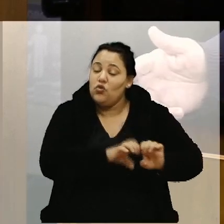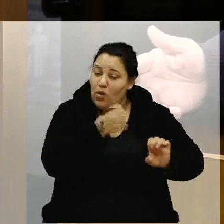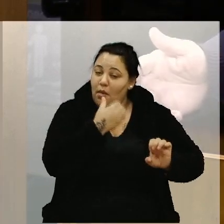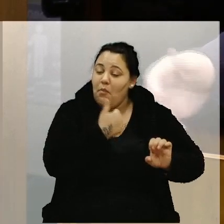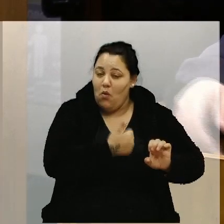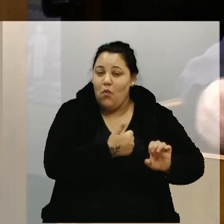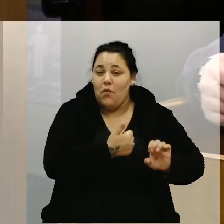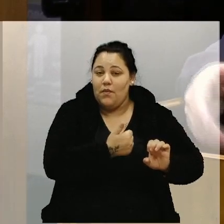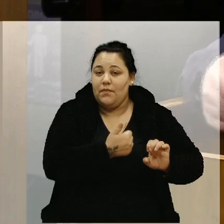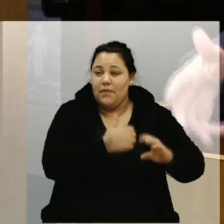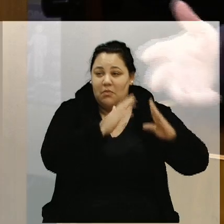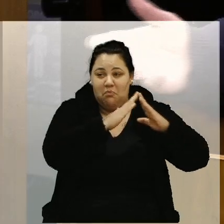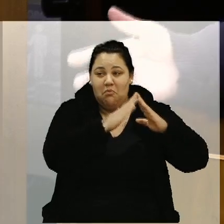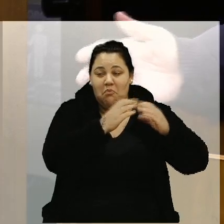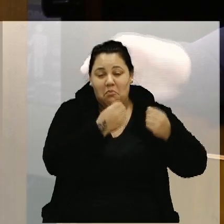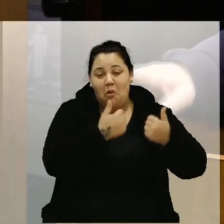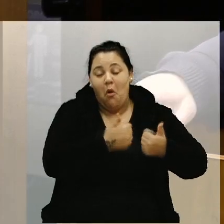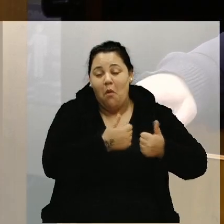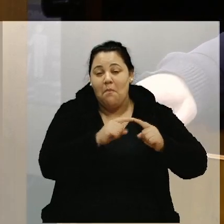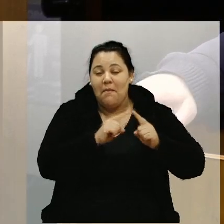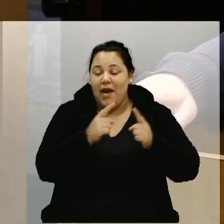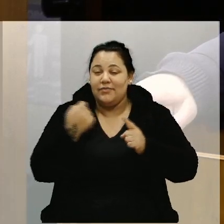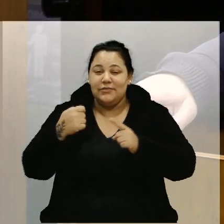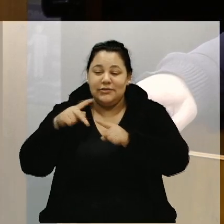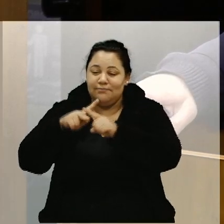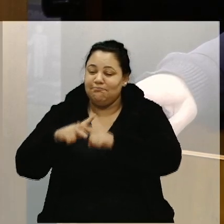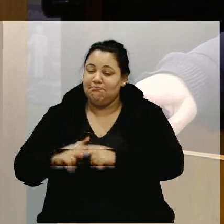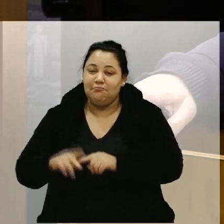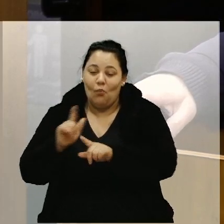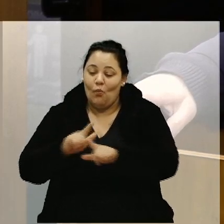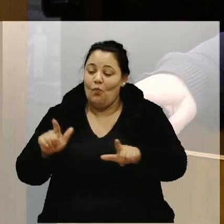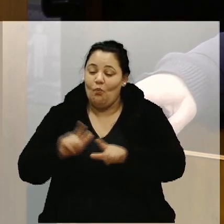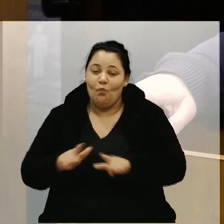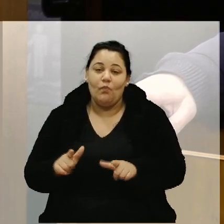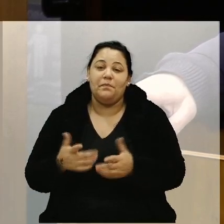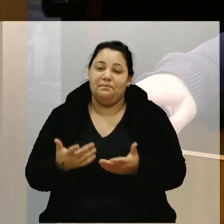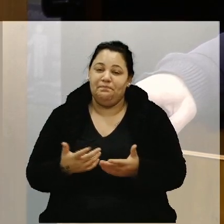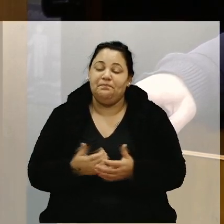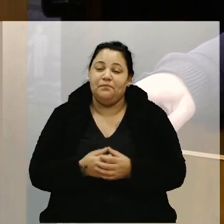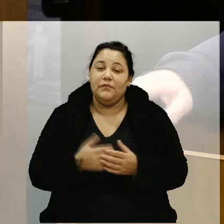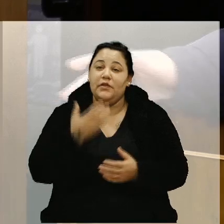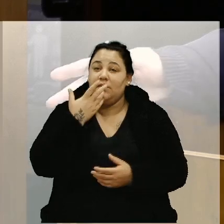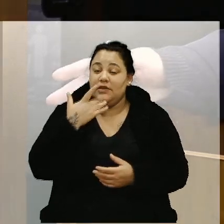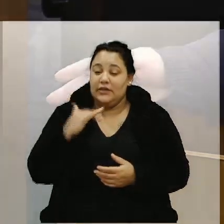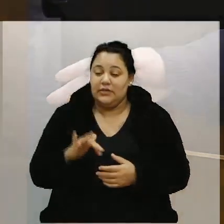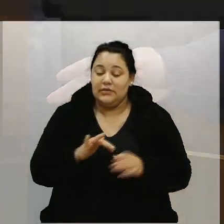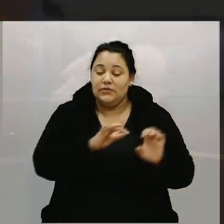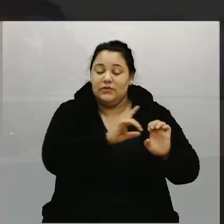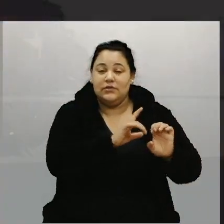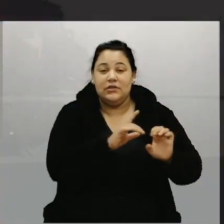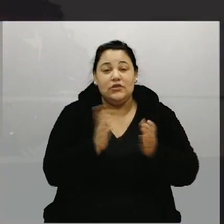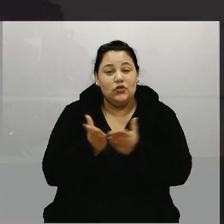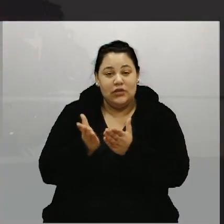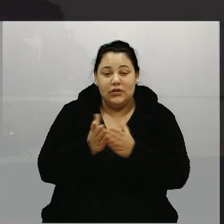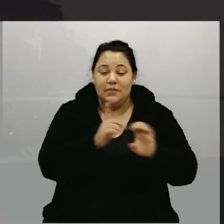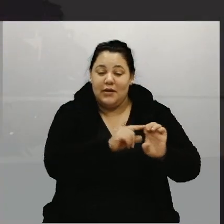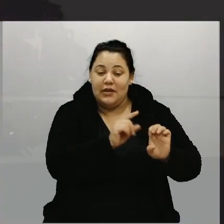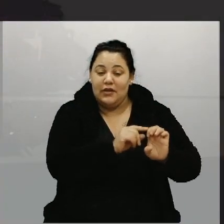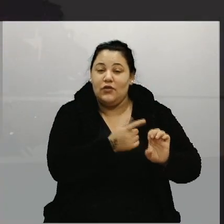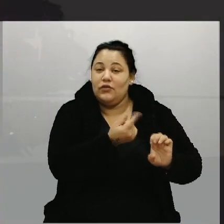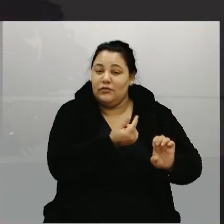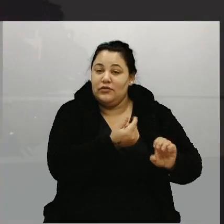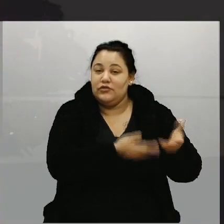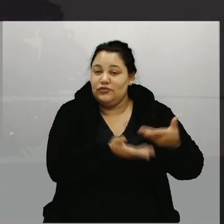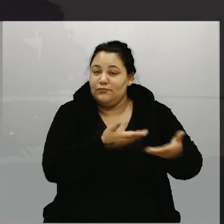mas está em condições que precisa realmente renascer. Então, criança estudando e empresário faturando, a coisa